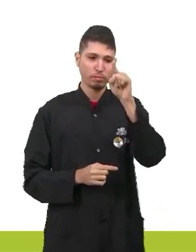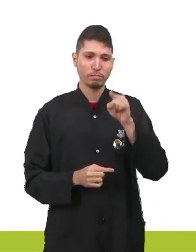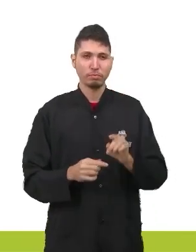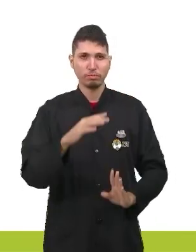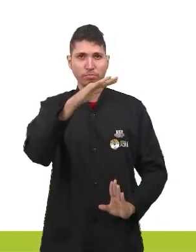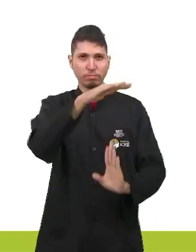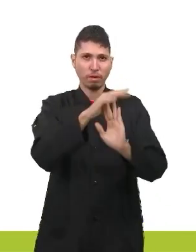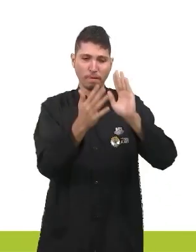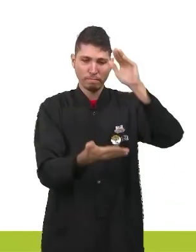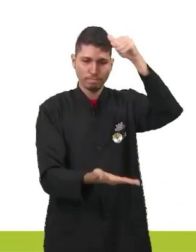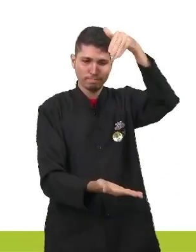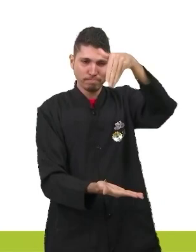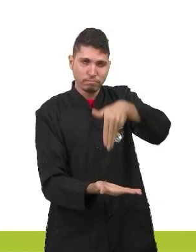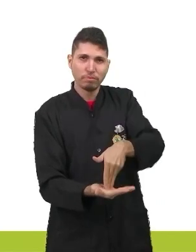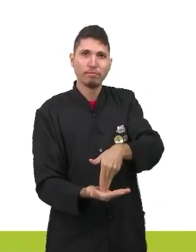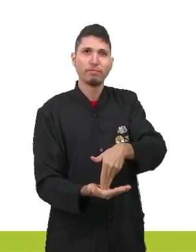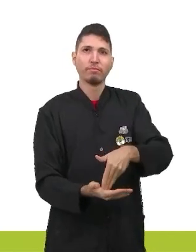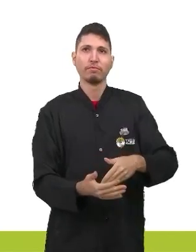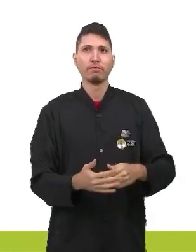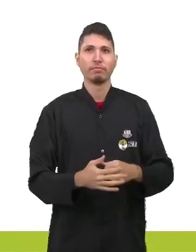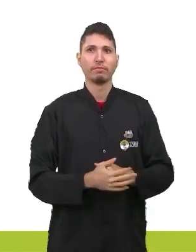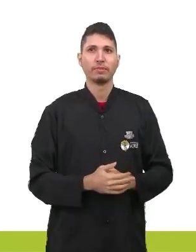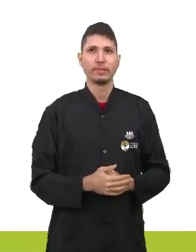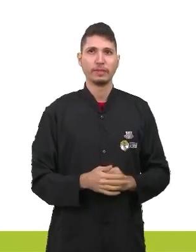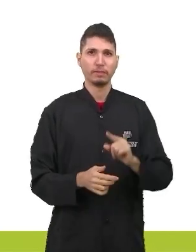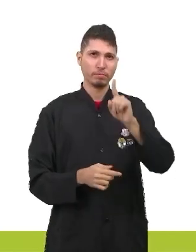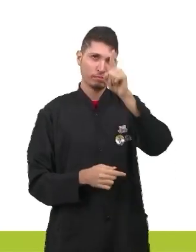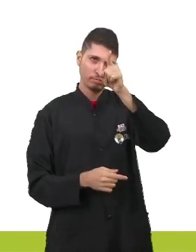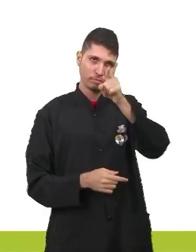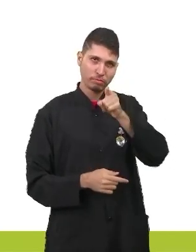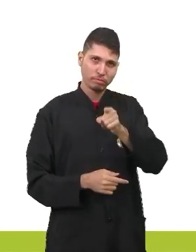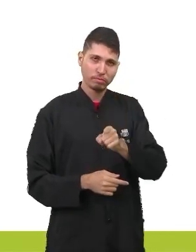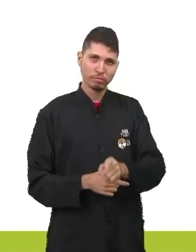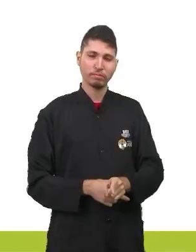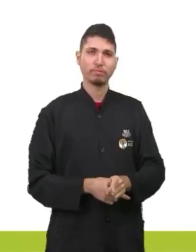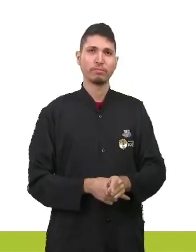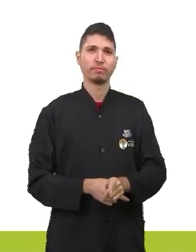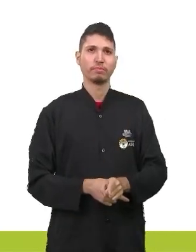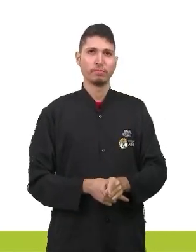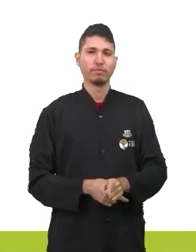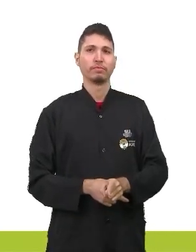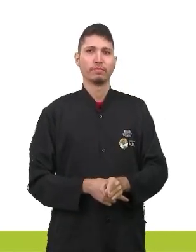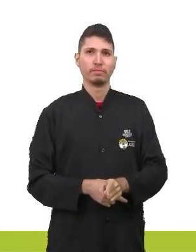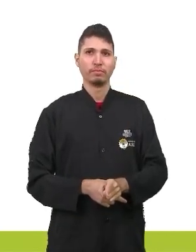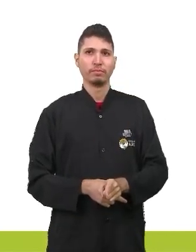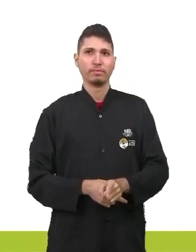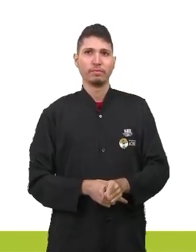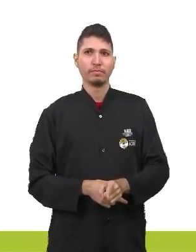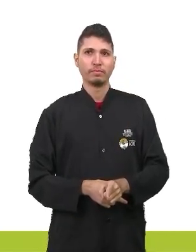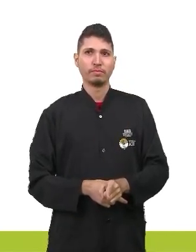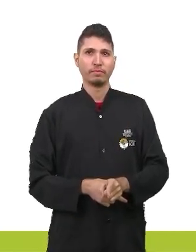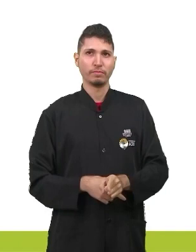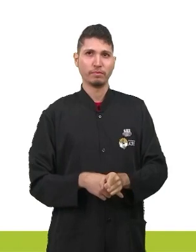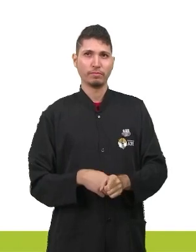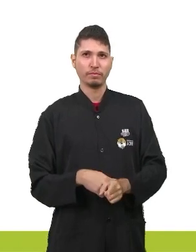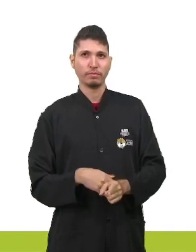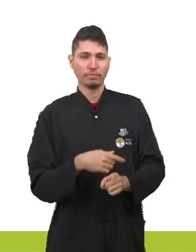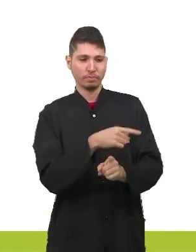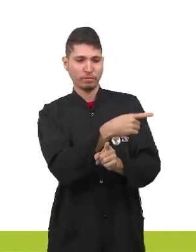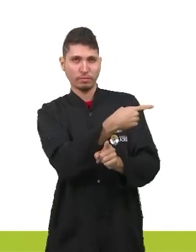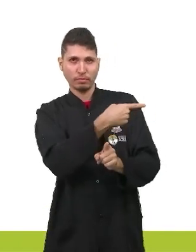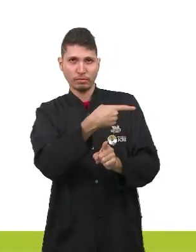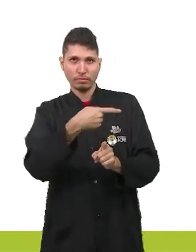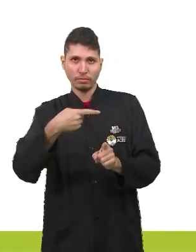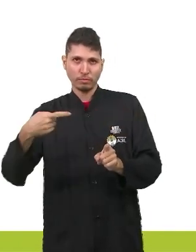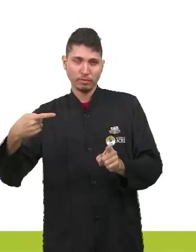tá bom? Essas relações aqui, ó. Essa divisão divide o nosso segmento aqui de parábola ao meio, a gente chama